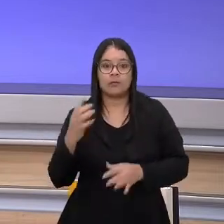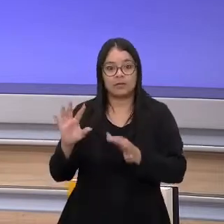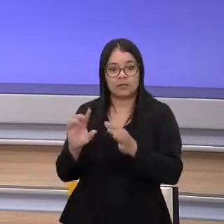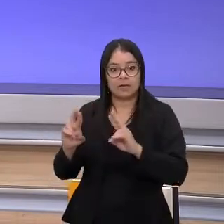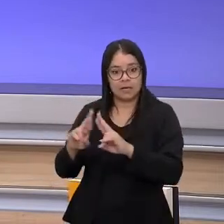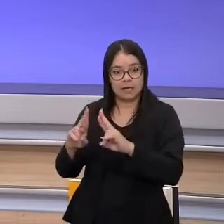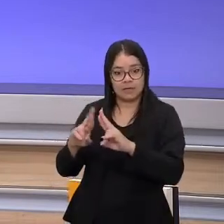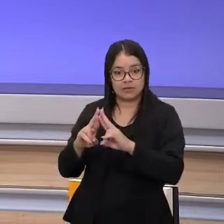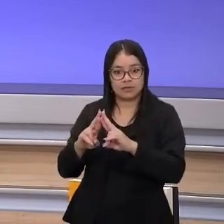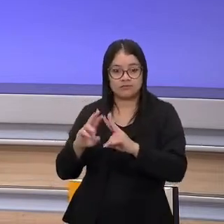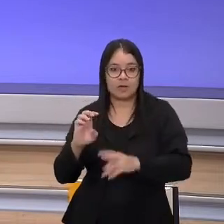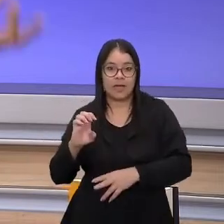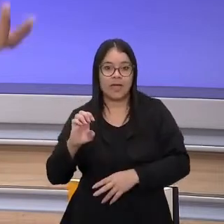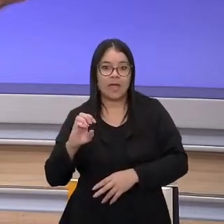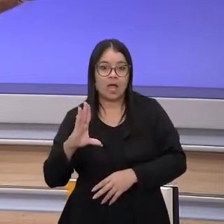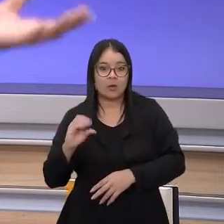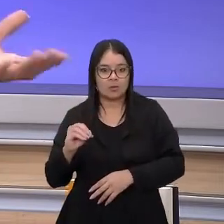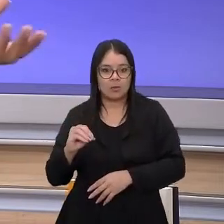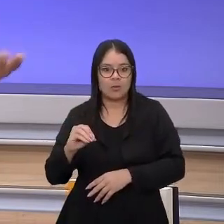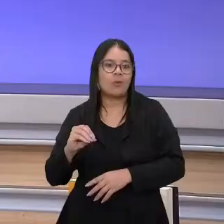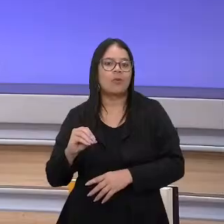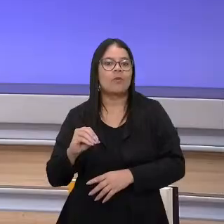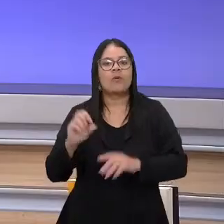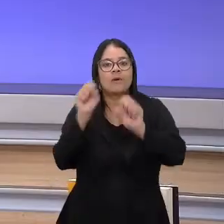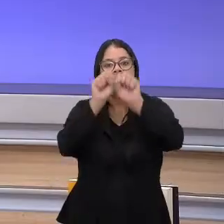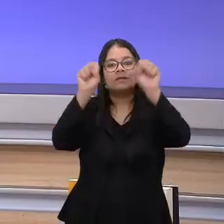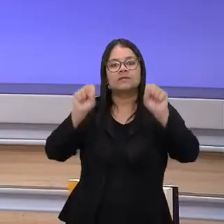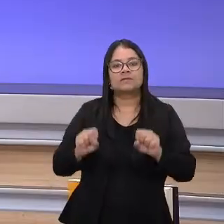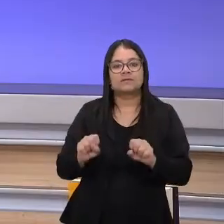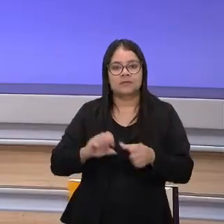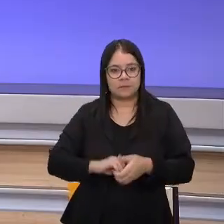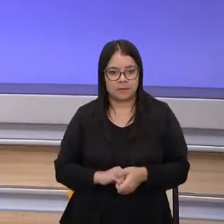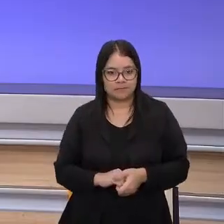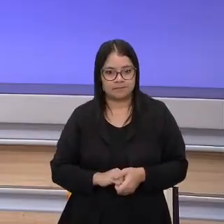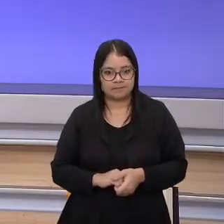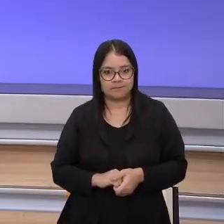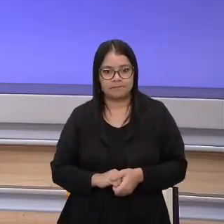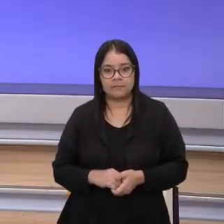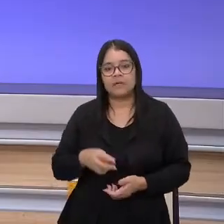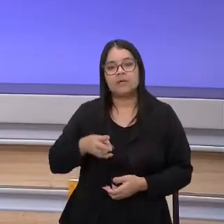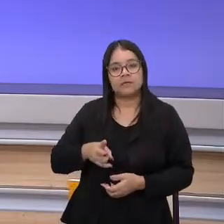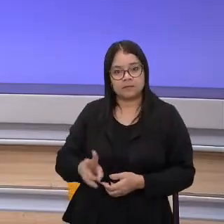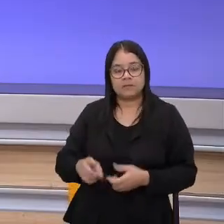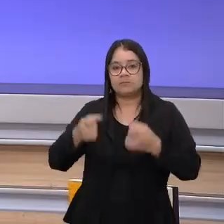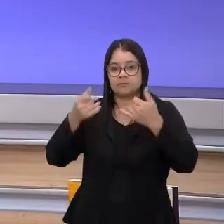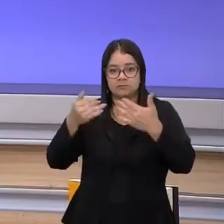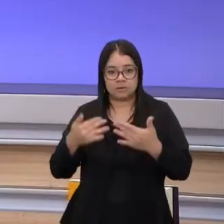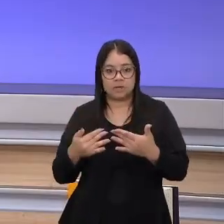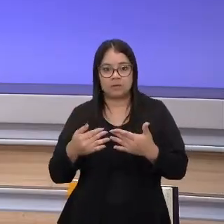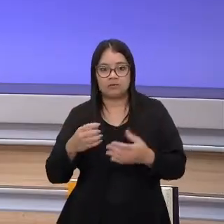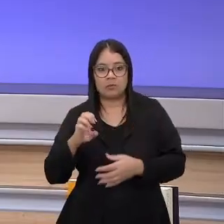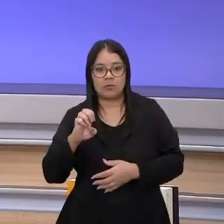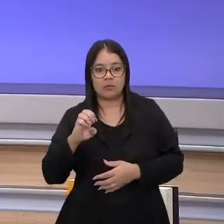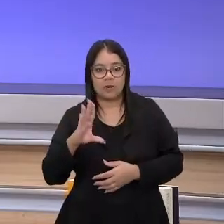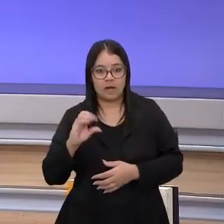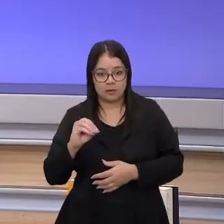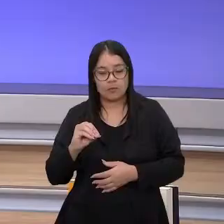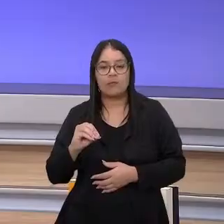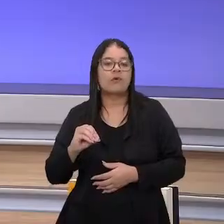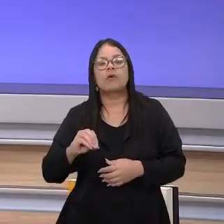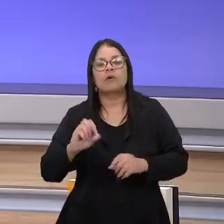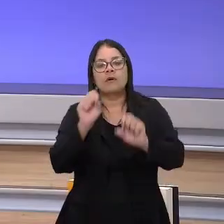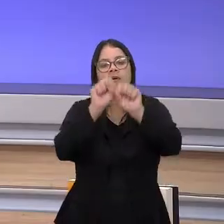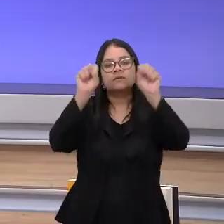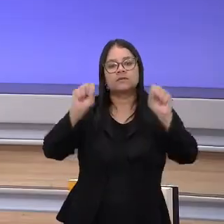nosso ecossistema. E como nós somos da Baixada, querendo ou não, nós acabamos enfatizando também o ecossistema marinho,